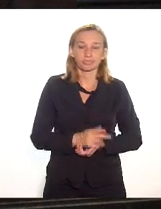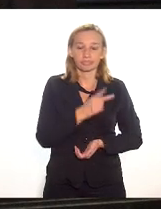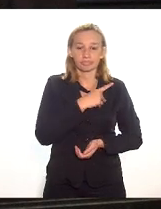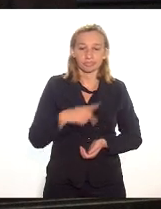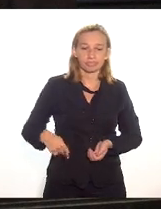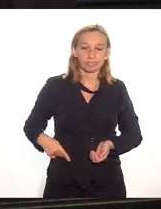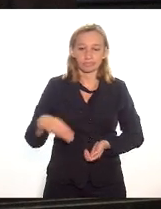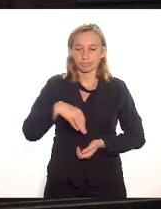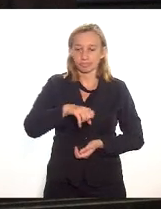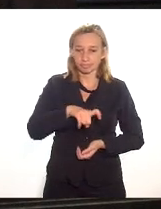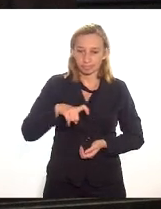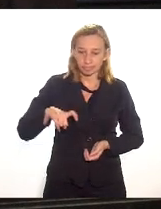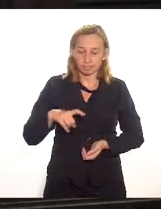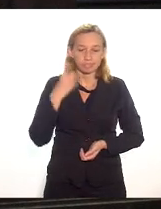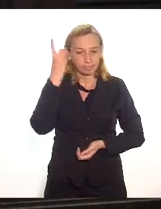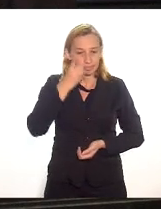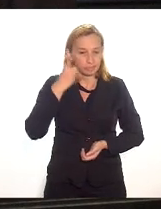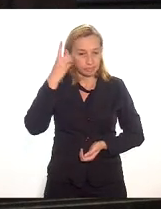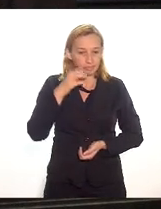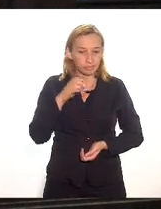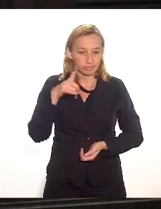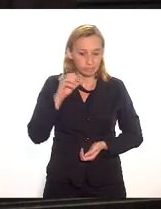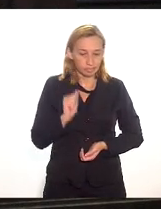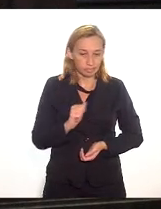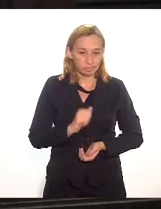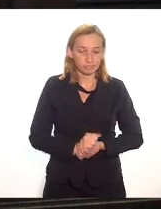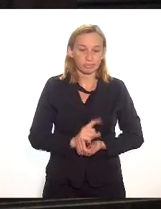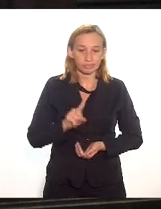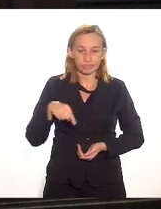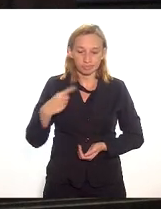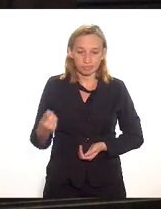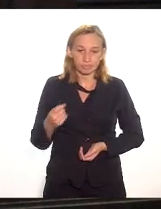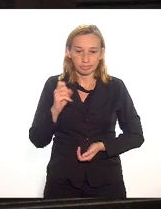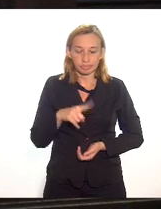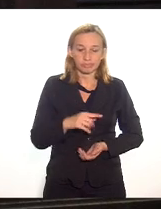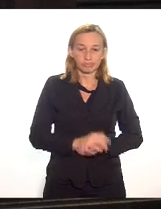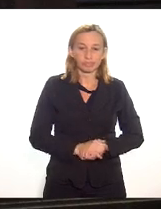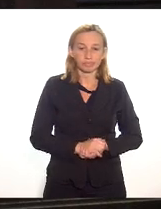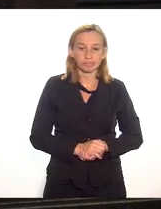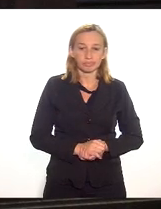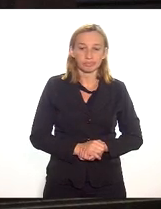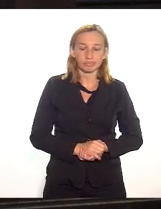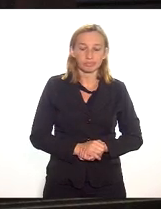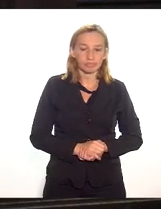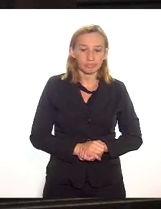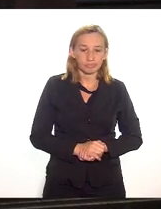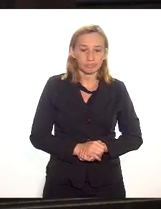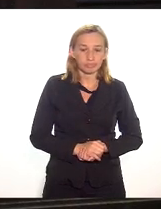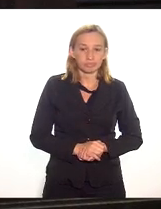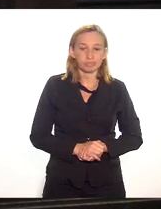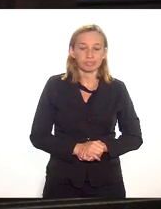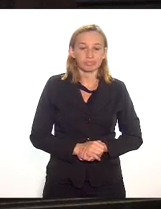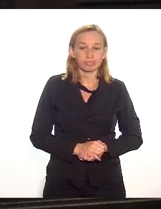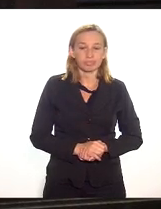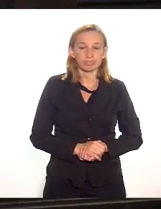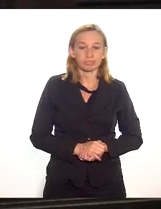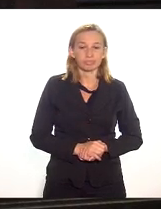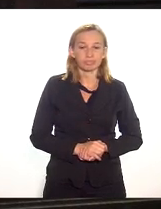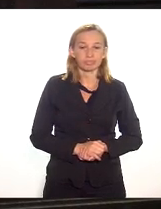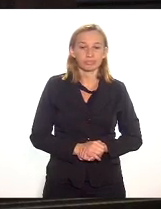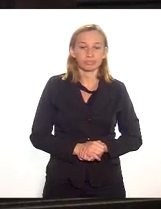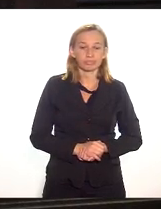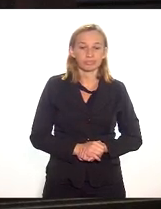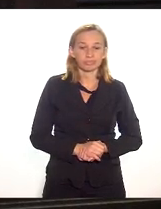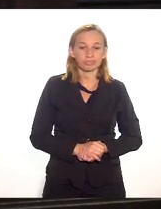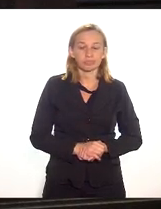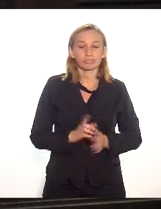Max Lemos, deputada Célia Jordão, a outra dimensão do debate é a questão relacionada ao regime